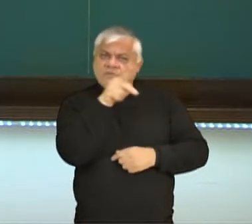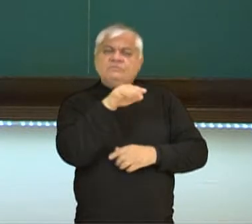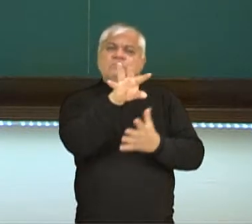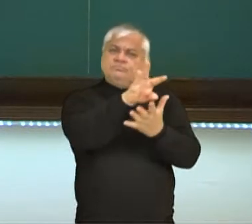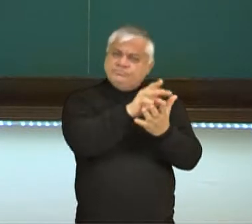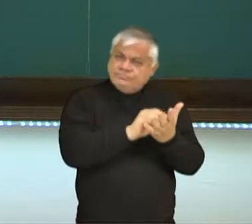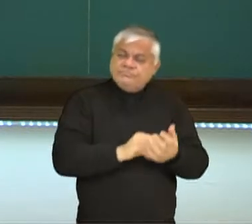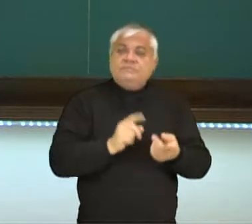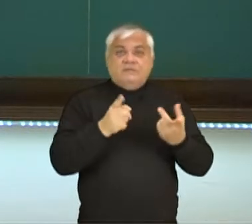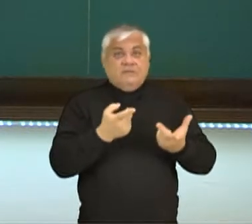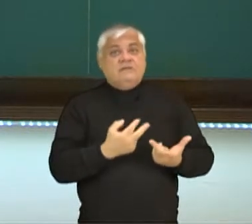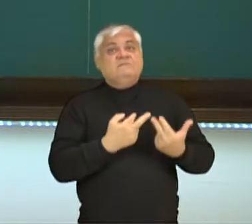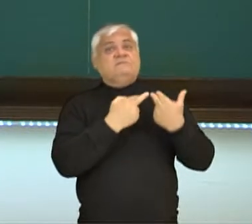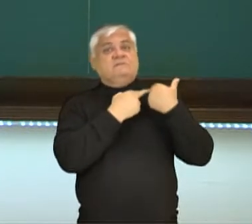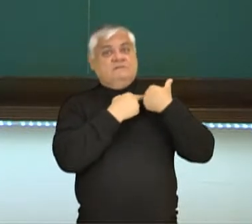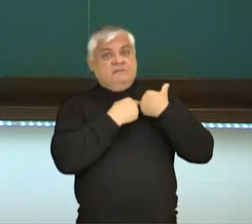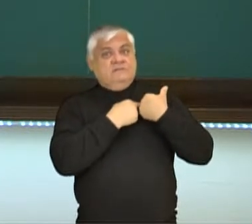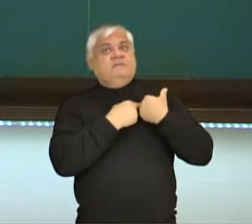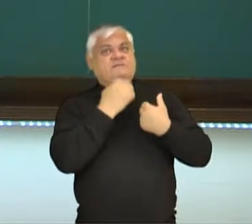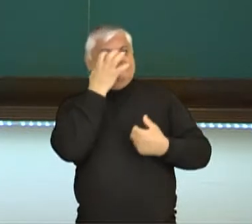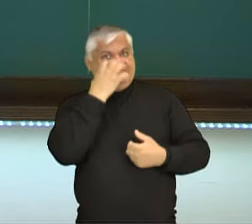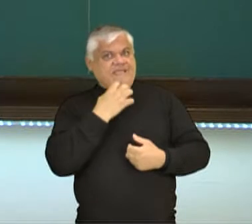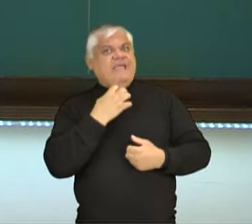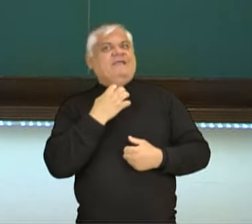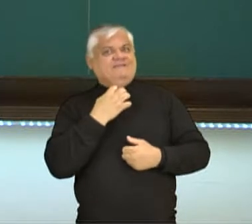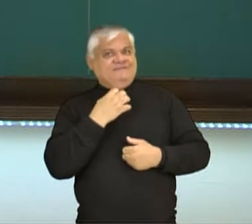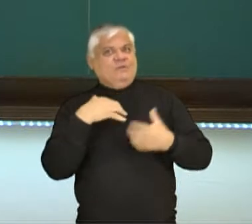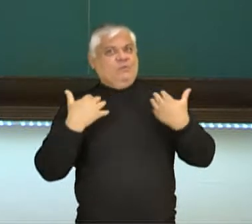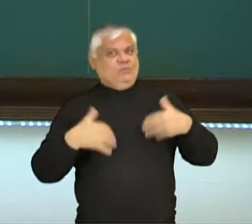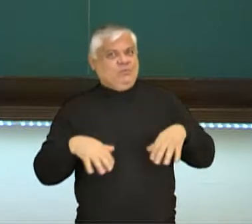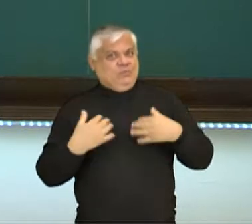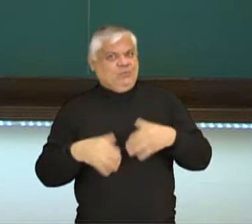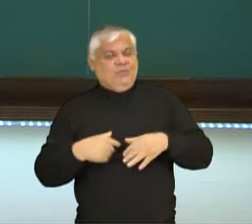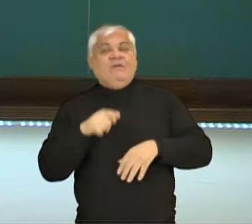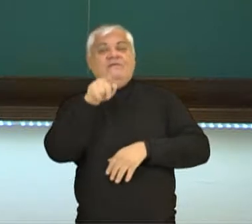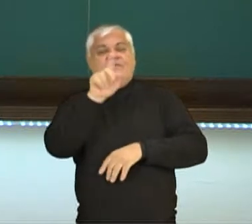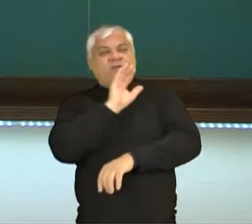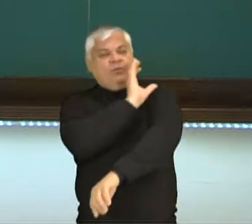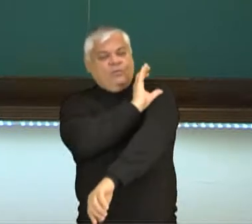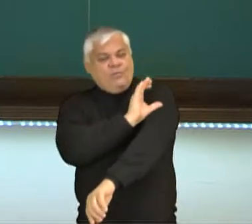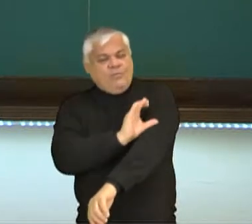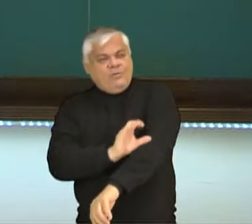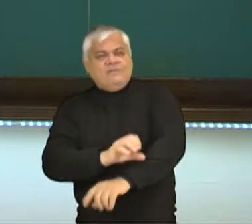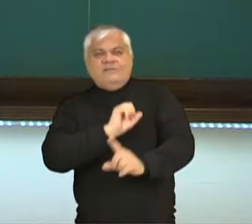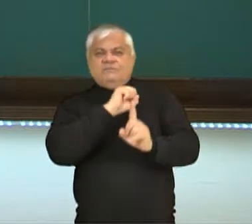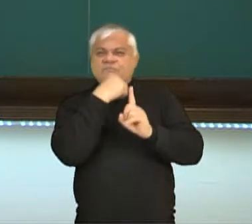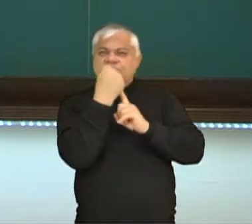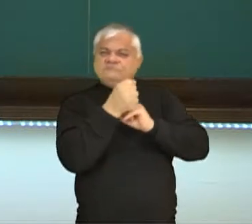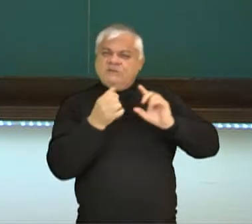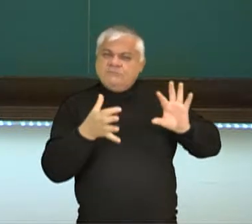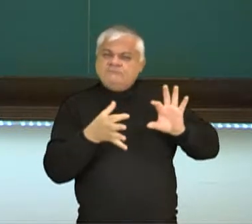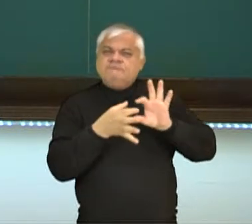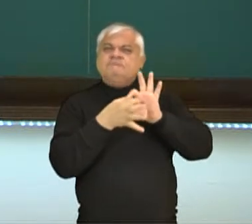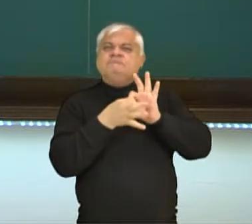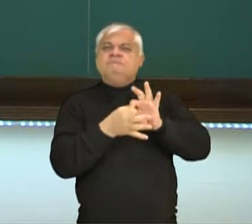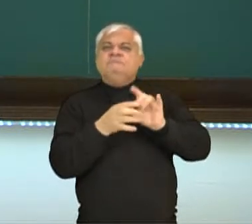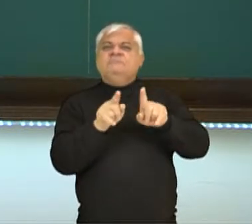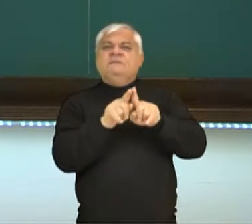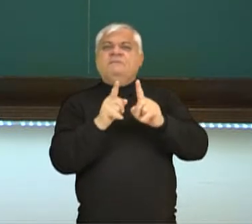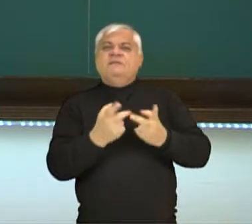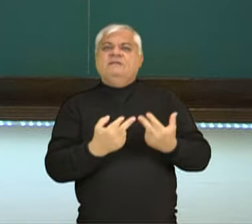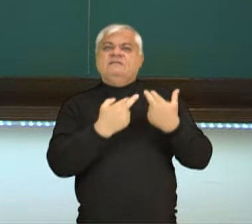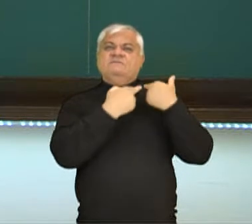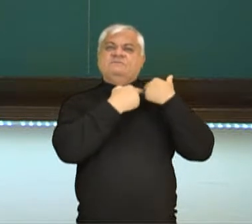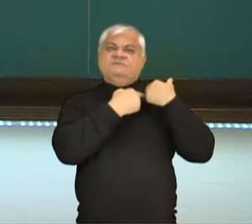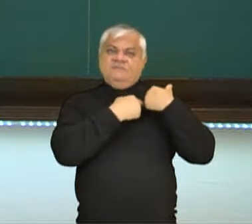a responsabilidade que essas pessoas têm perante você a ter um comportamento social adequado e a responsabilidade que você